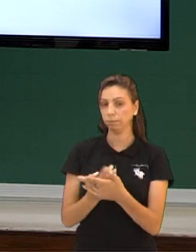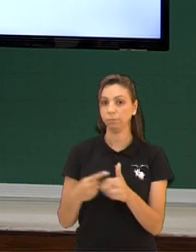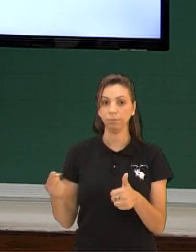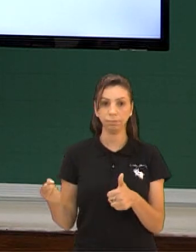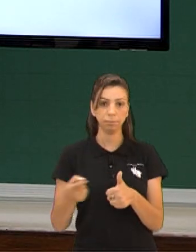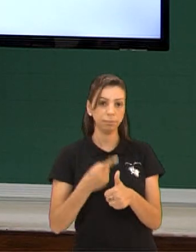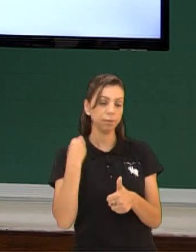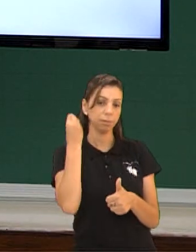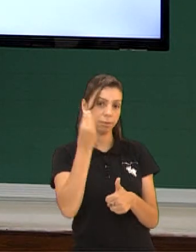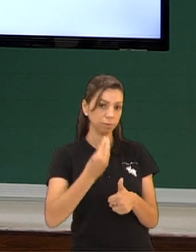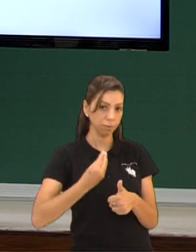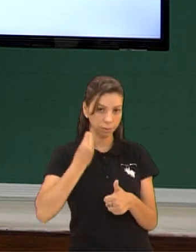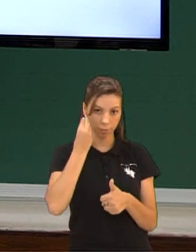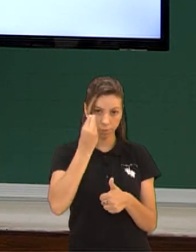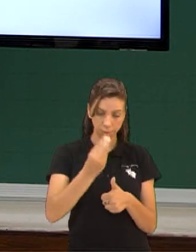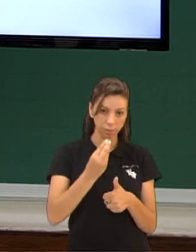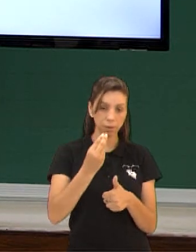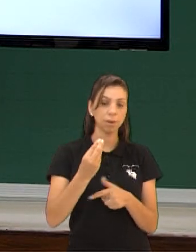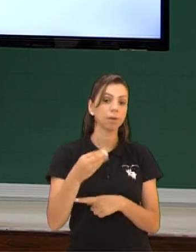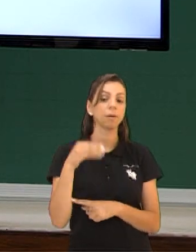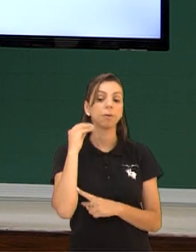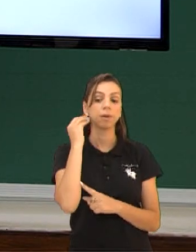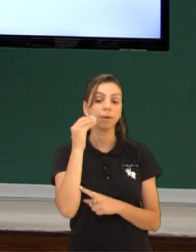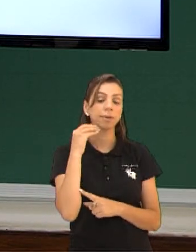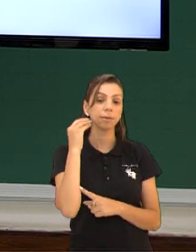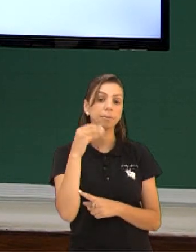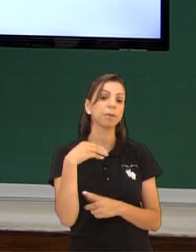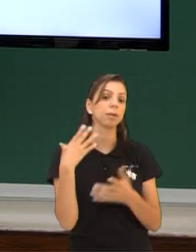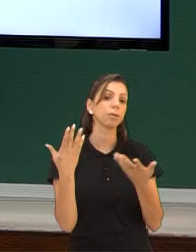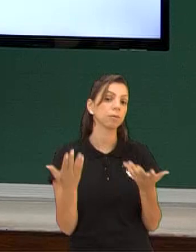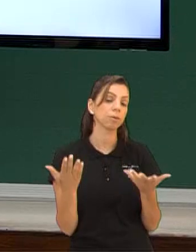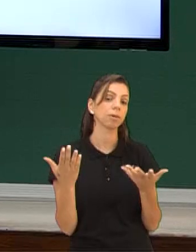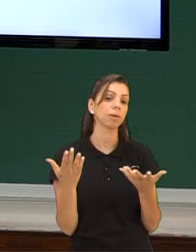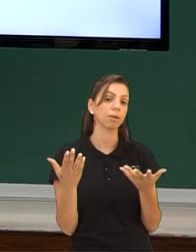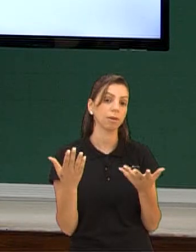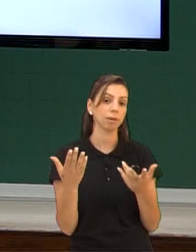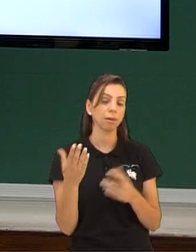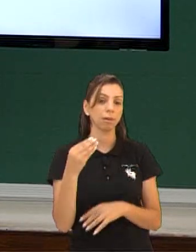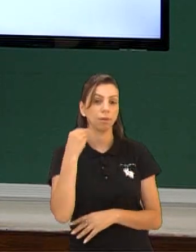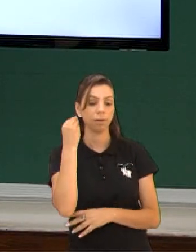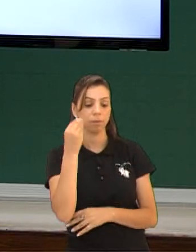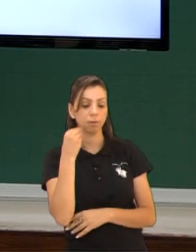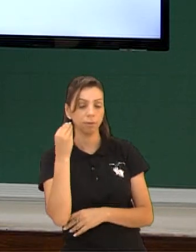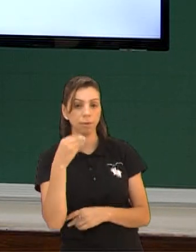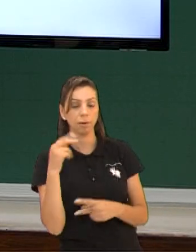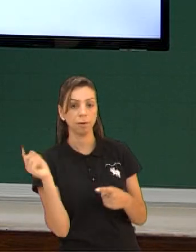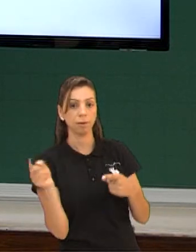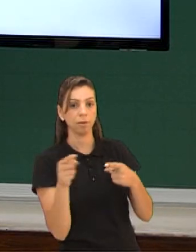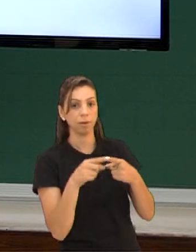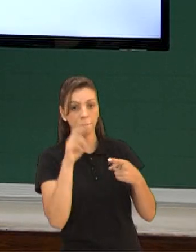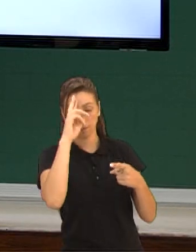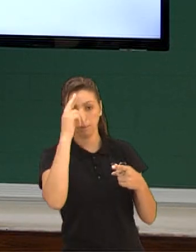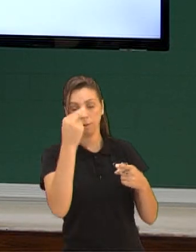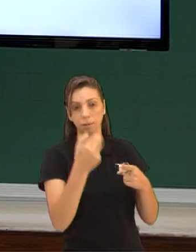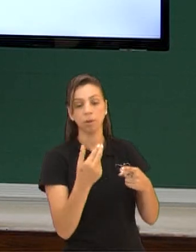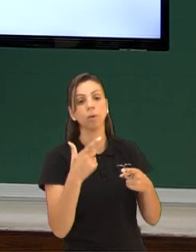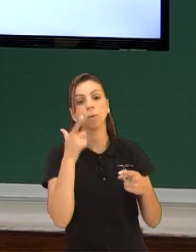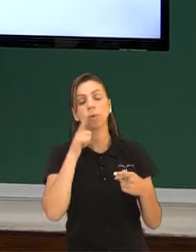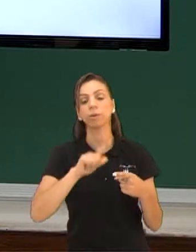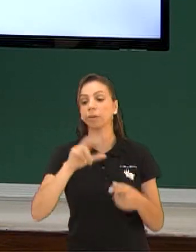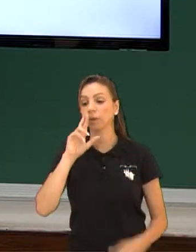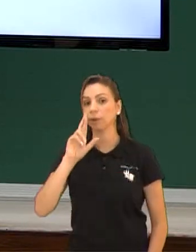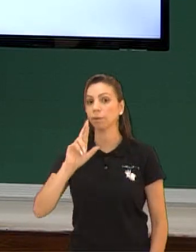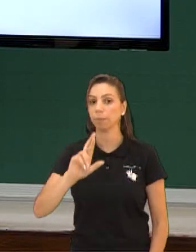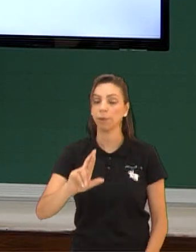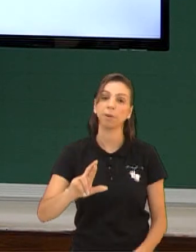vem a experiência, e a experiência fornece a razão, ou até mesmo ela puramente consegue responder